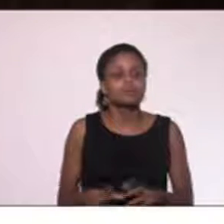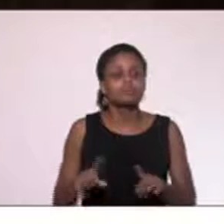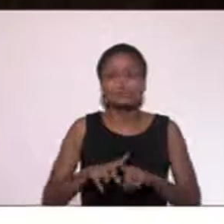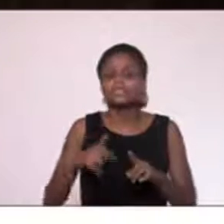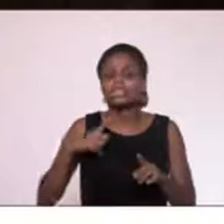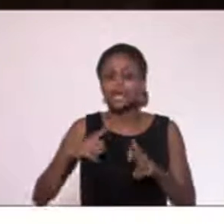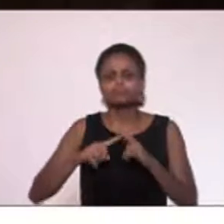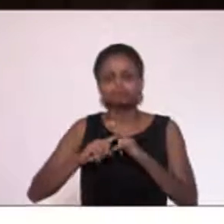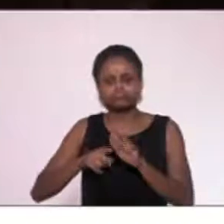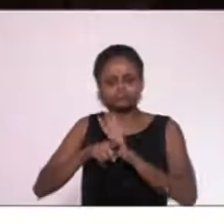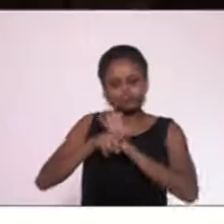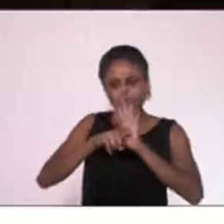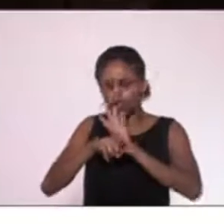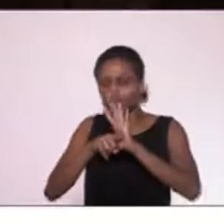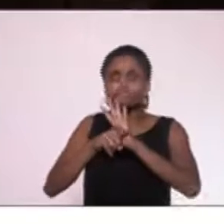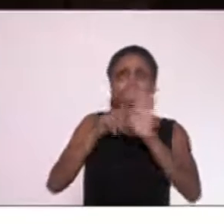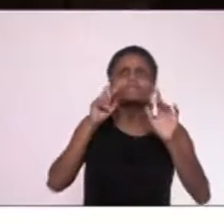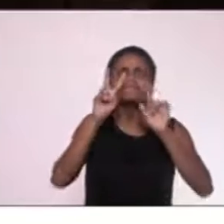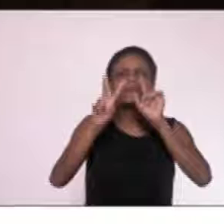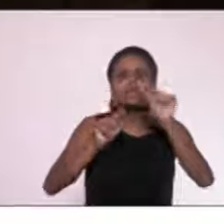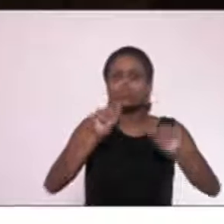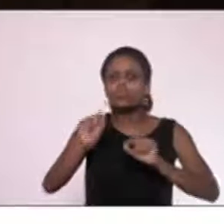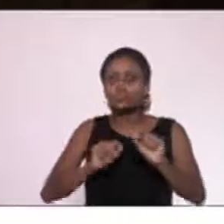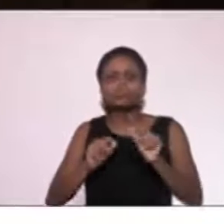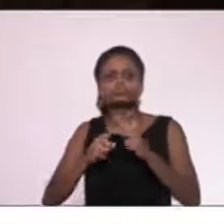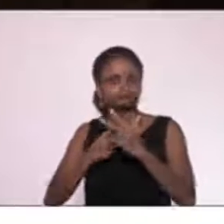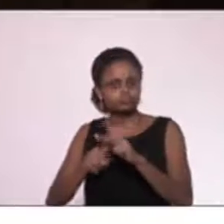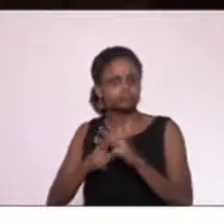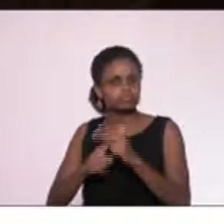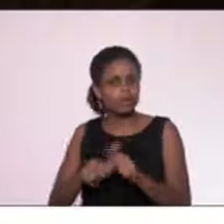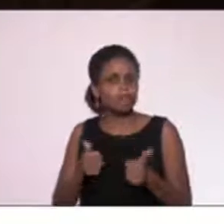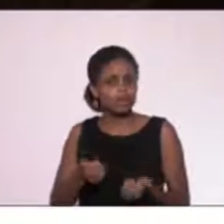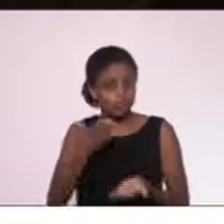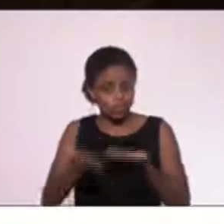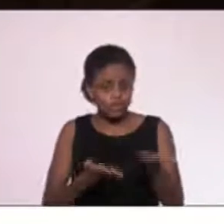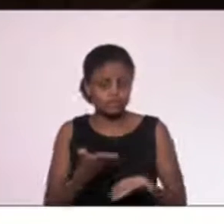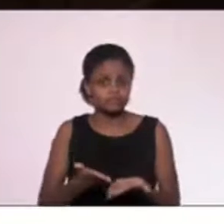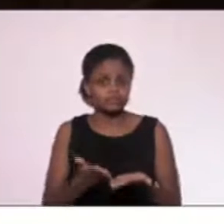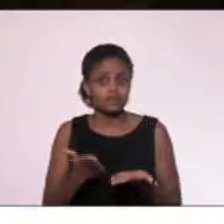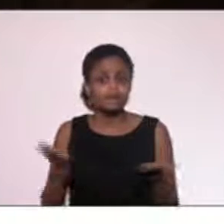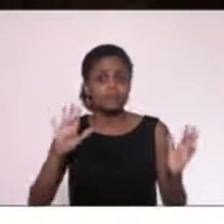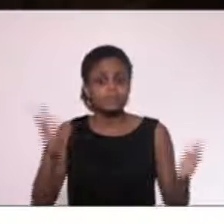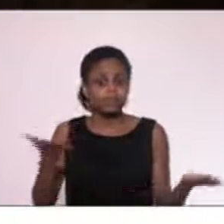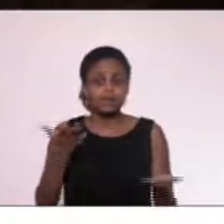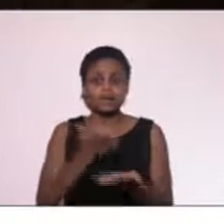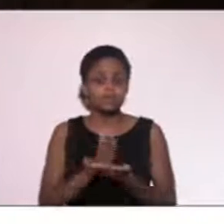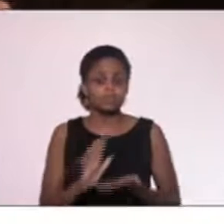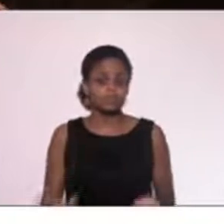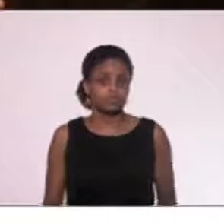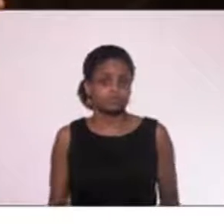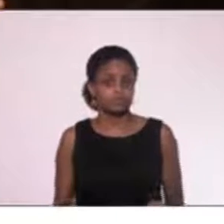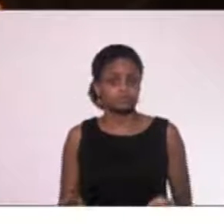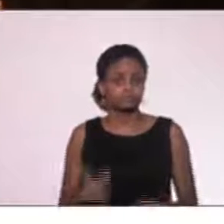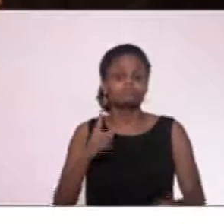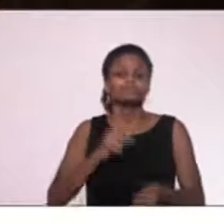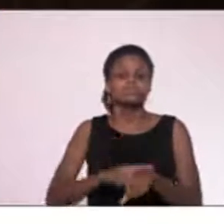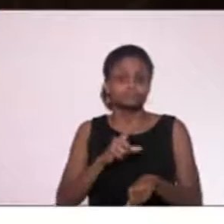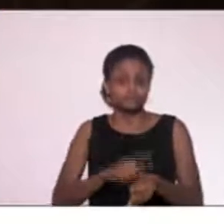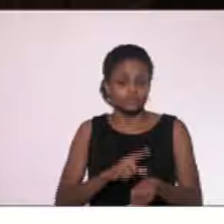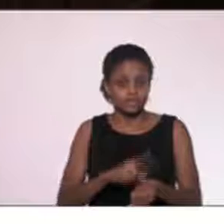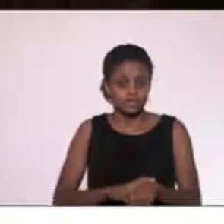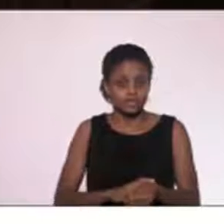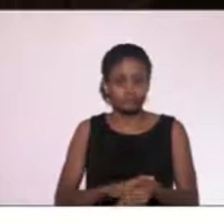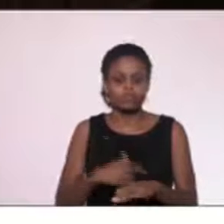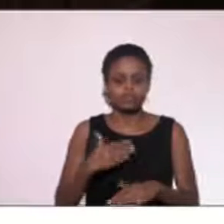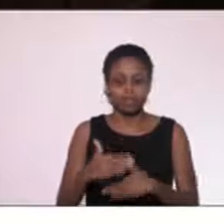fazer essas vistorias e fazer a conservação. Isso não se faz mais. E o tempo